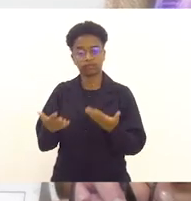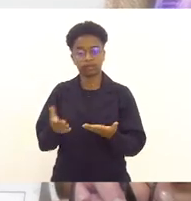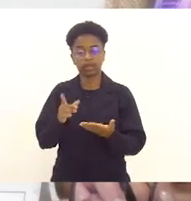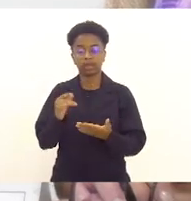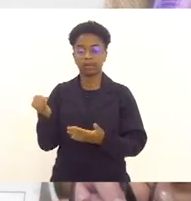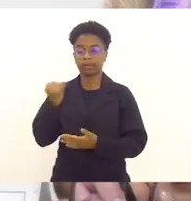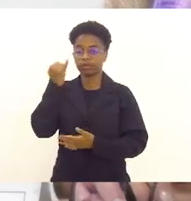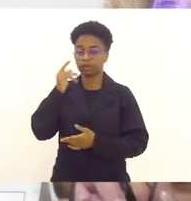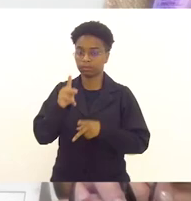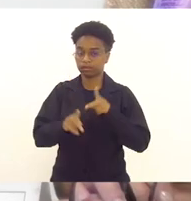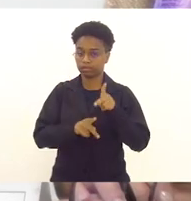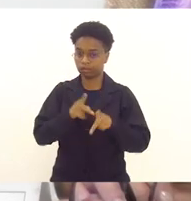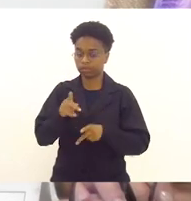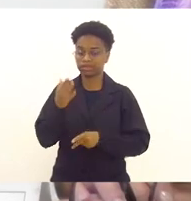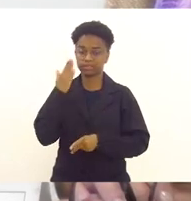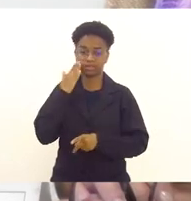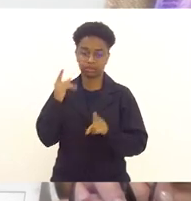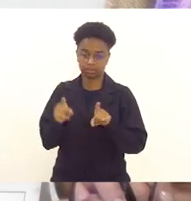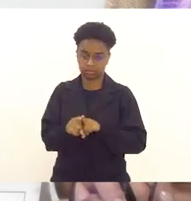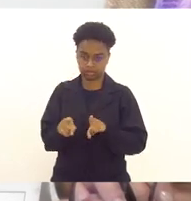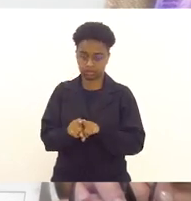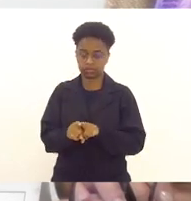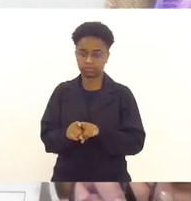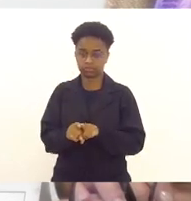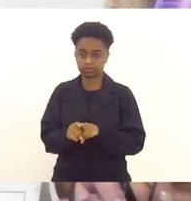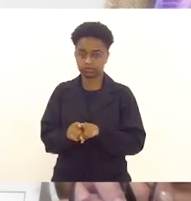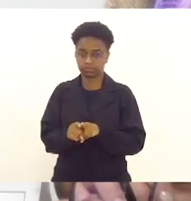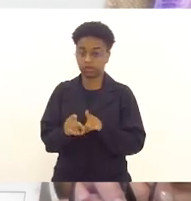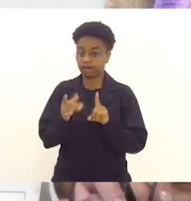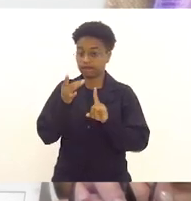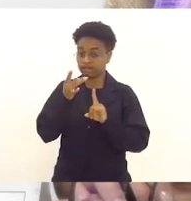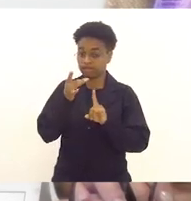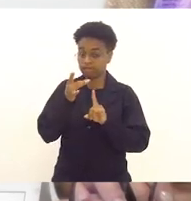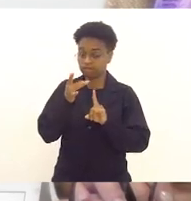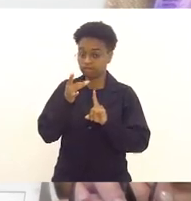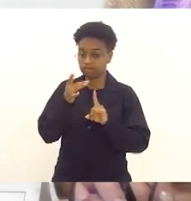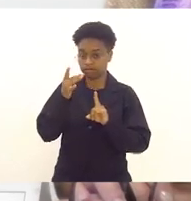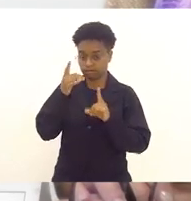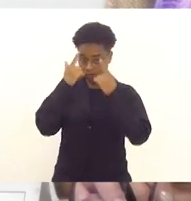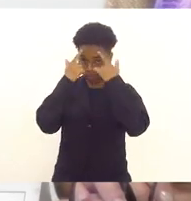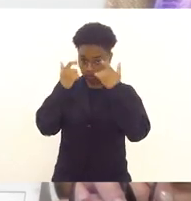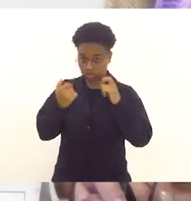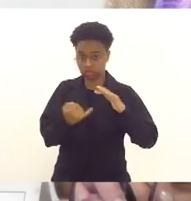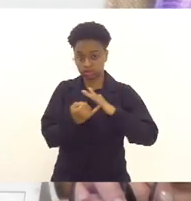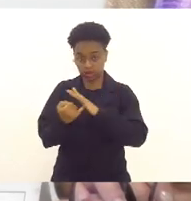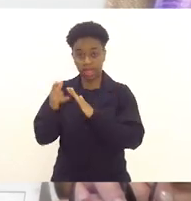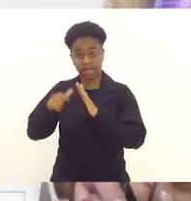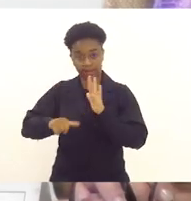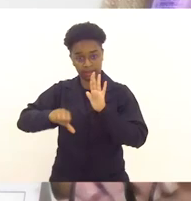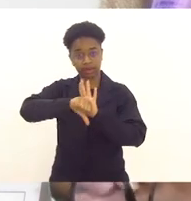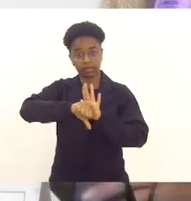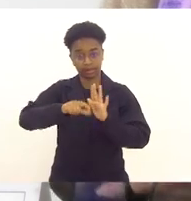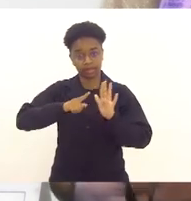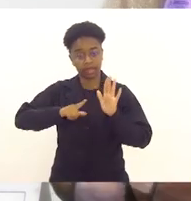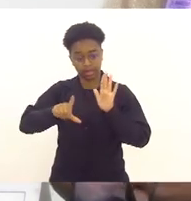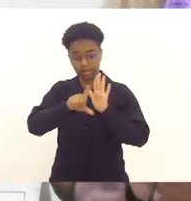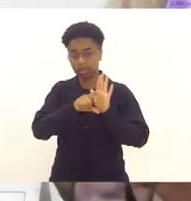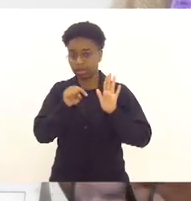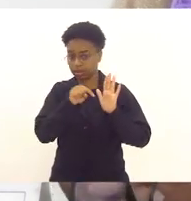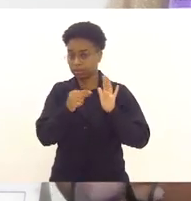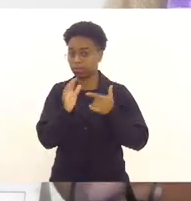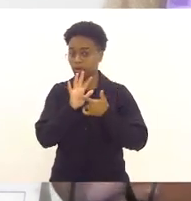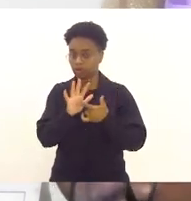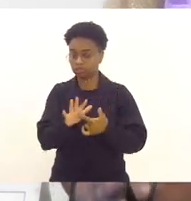aí é importante que a população Também saiba que violência institucional é um crime é um crime previsto na lei de abuso e autoridade